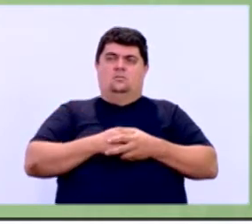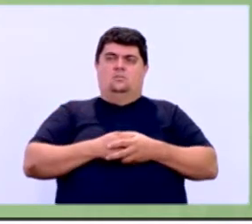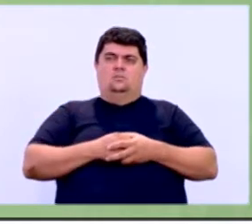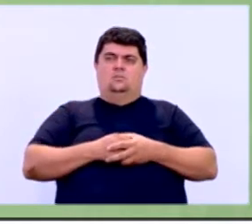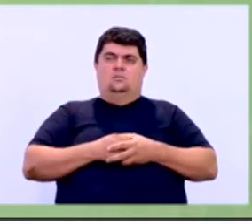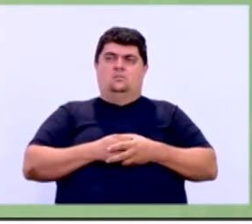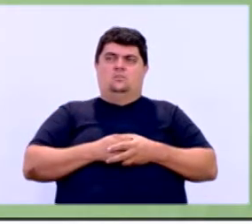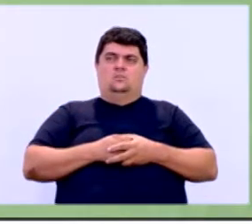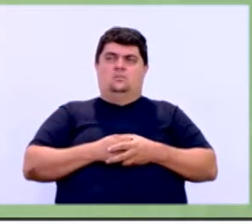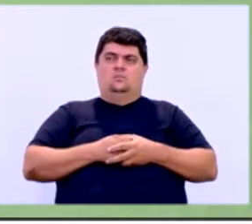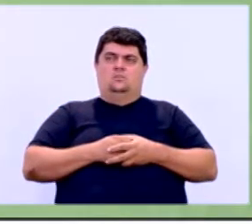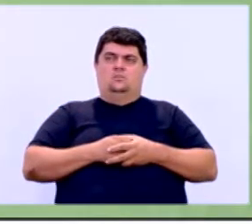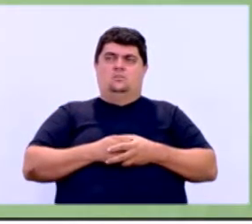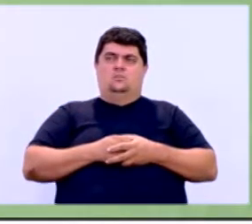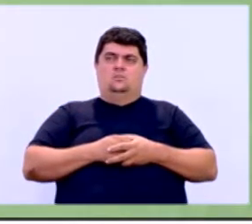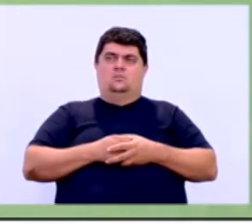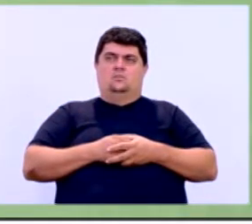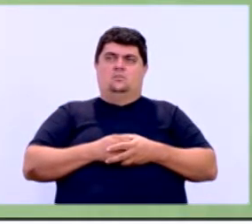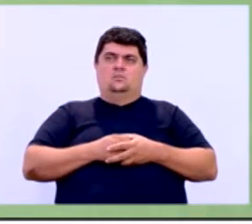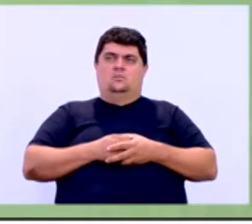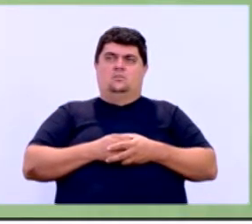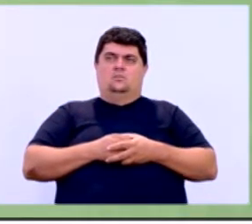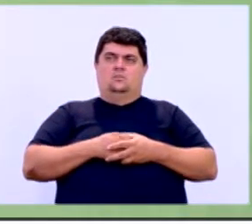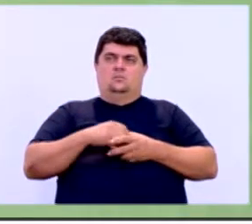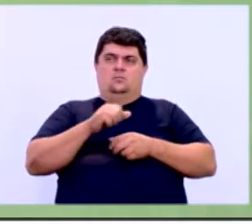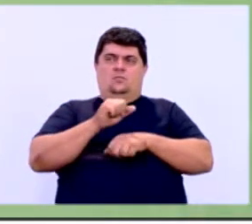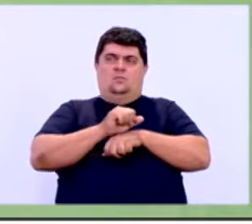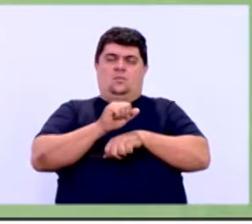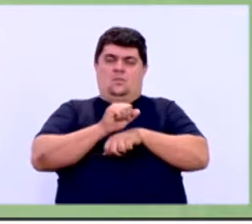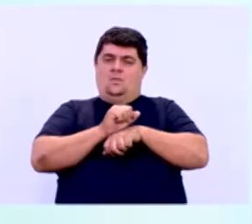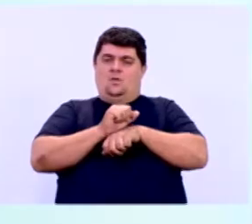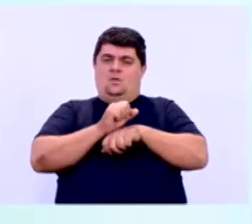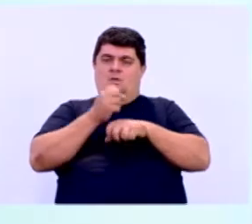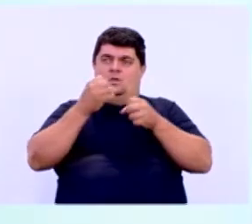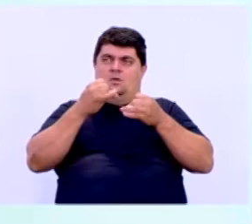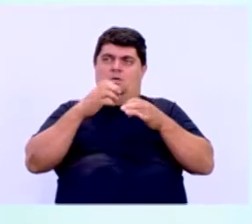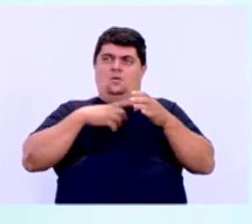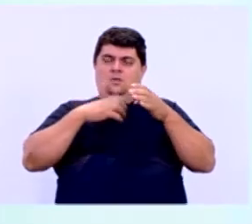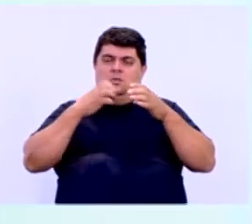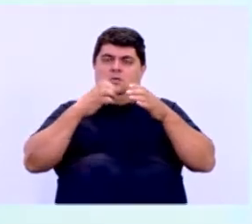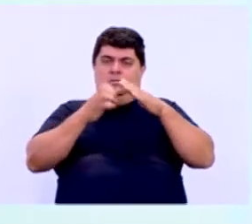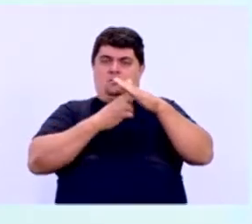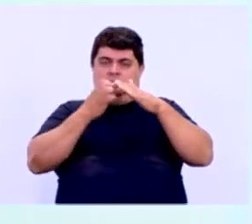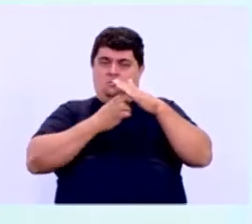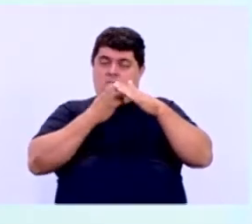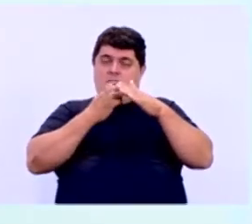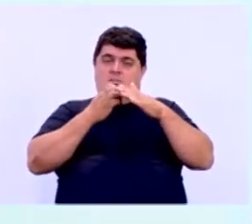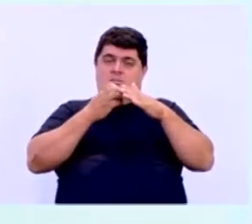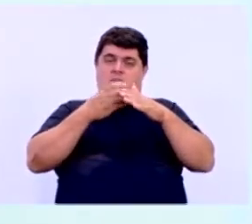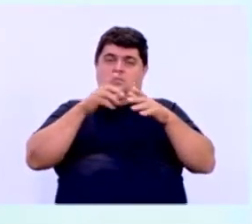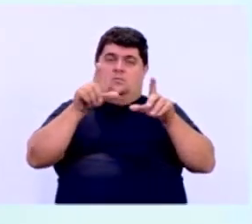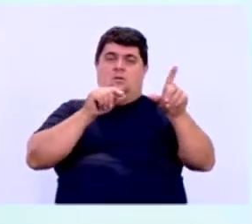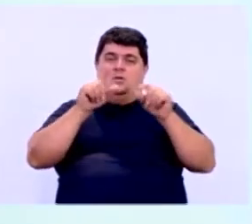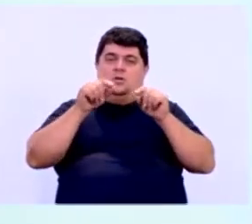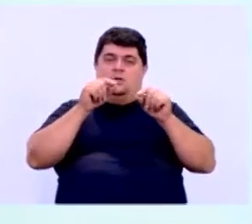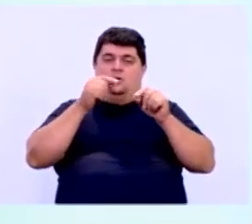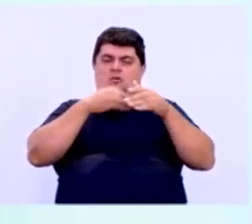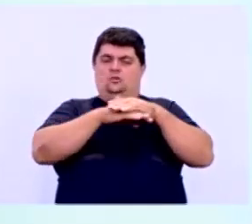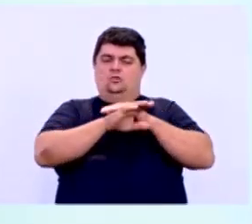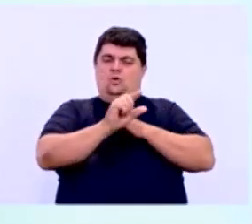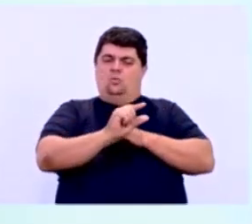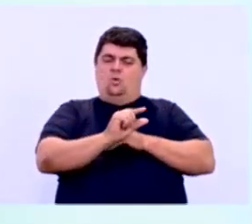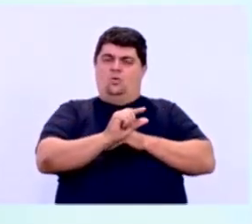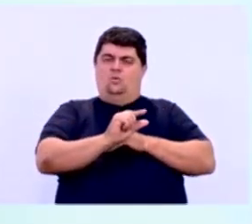uma parada, porque aqui as organizações elas preferem, né, trabalhar com estoque baixo.